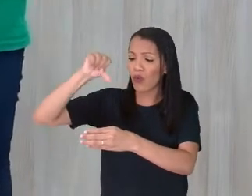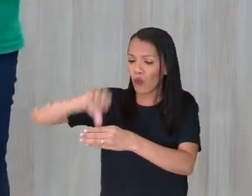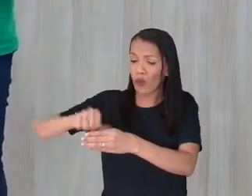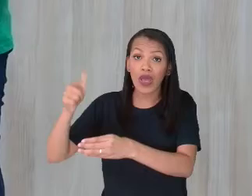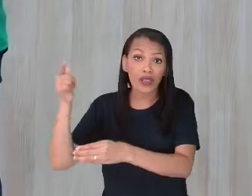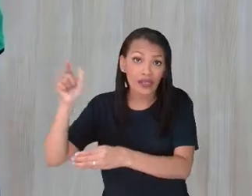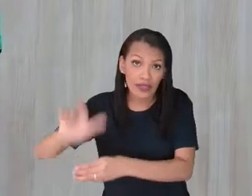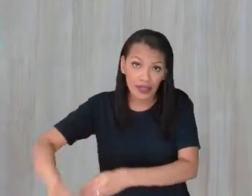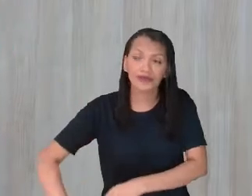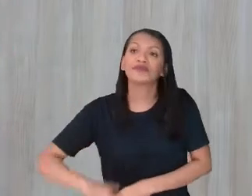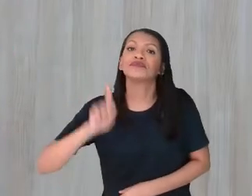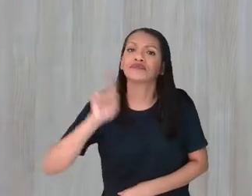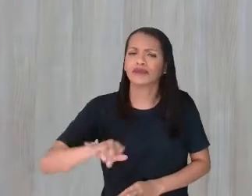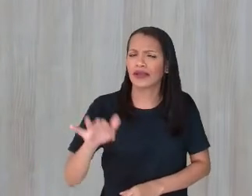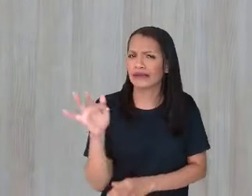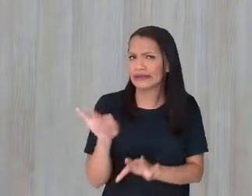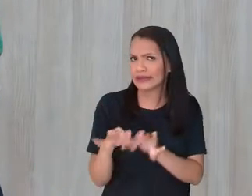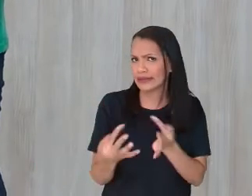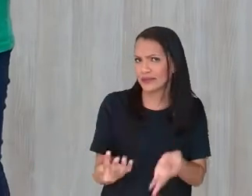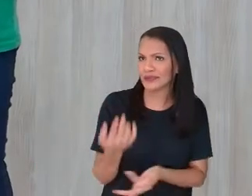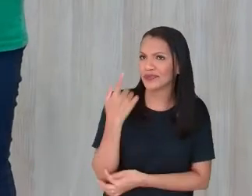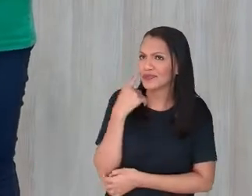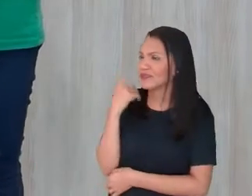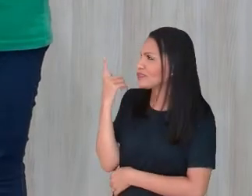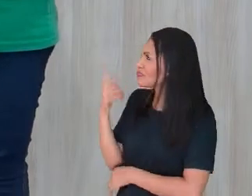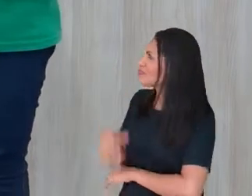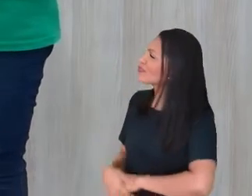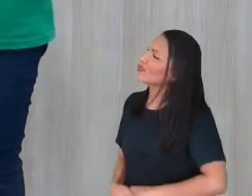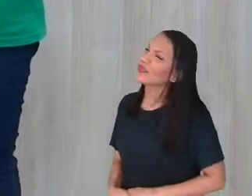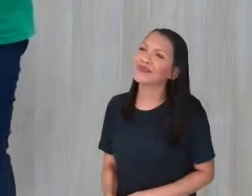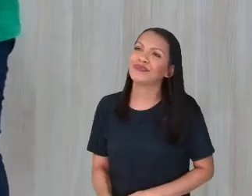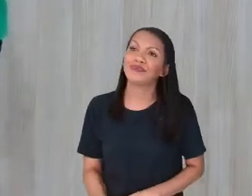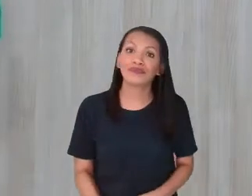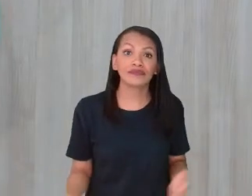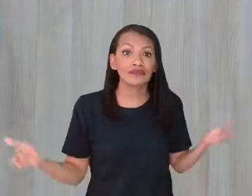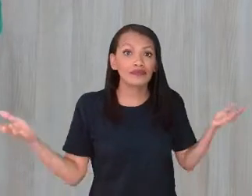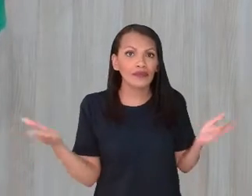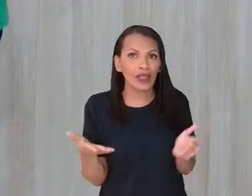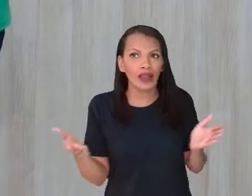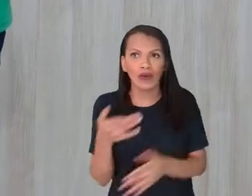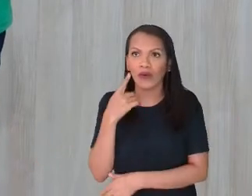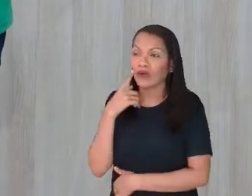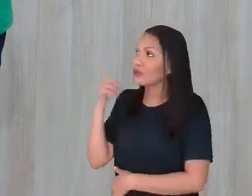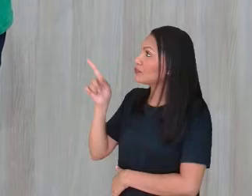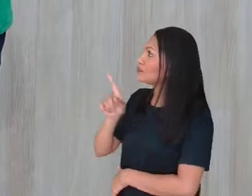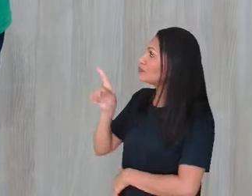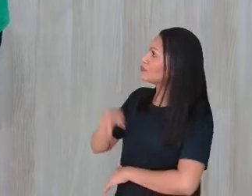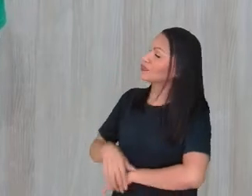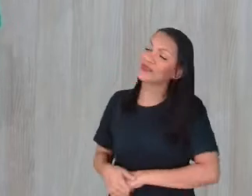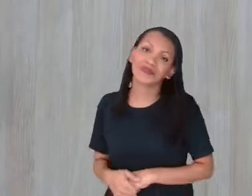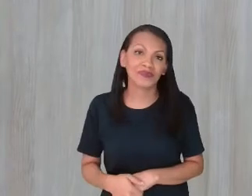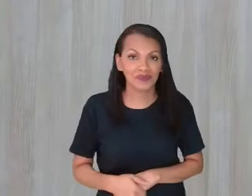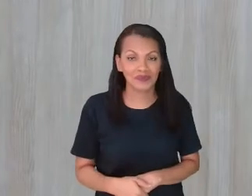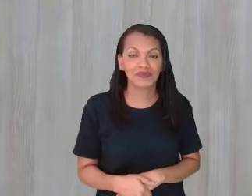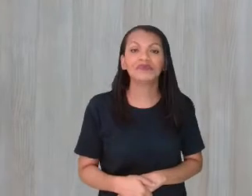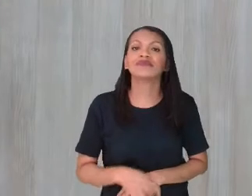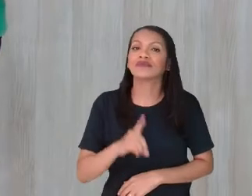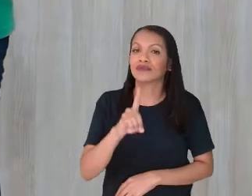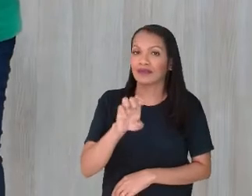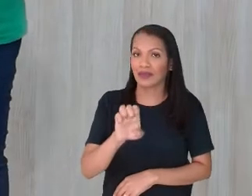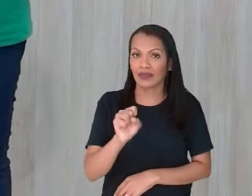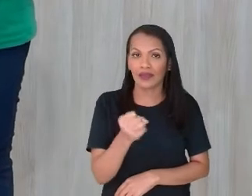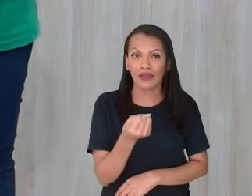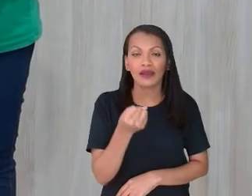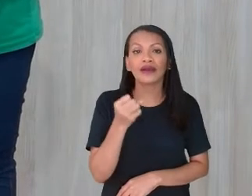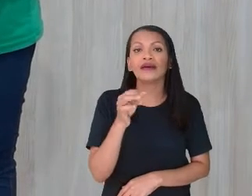uma destilação simples. Agora vamos para uma destilação chamada de fracionada, né? Então, quando a gente percebe